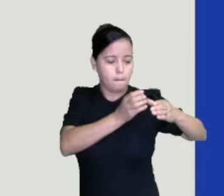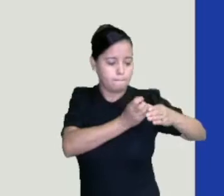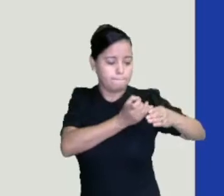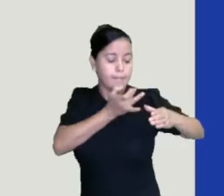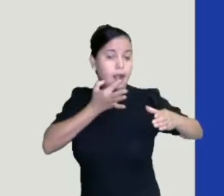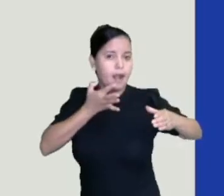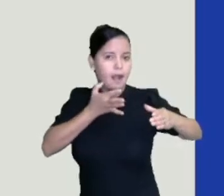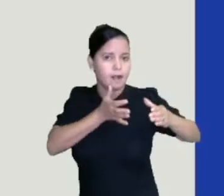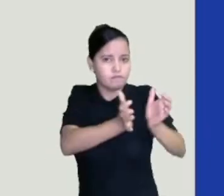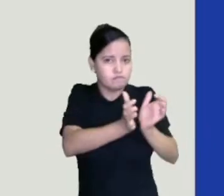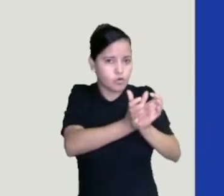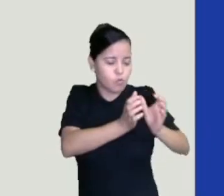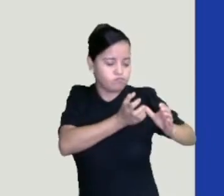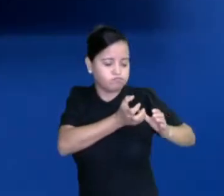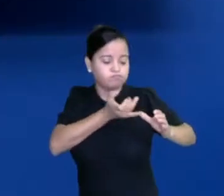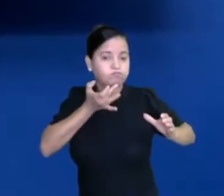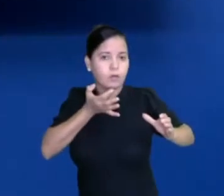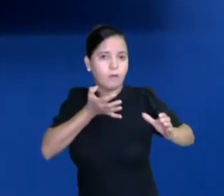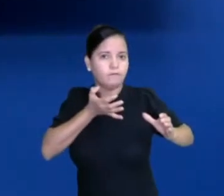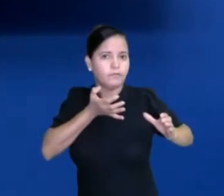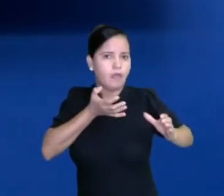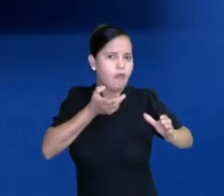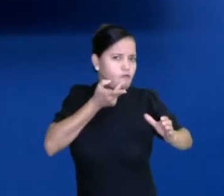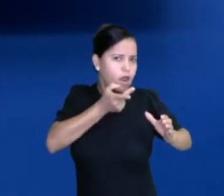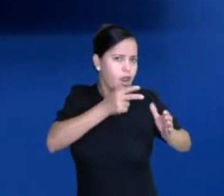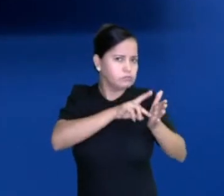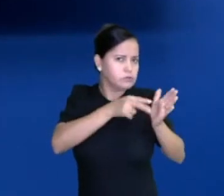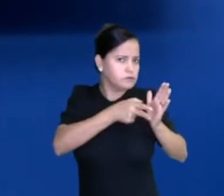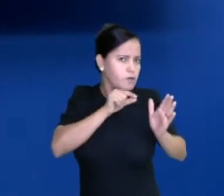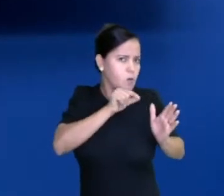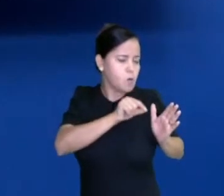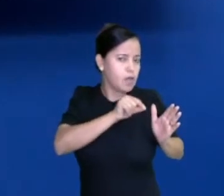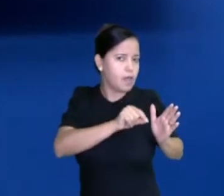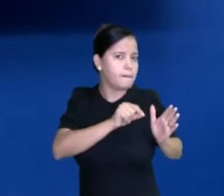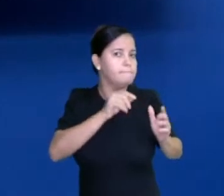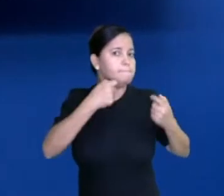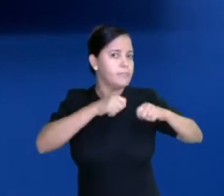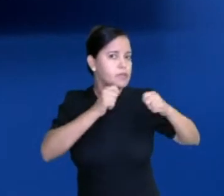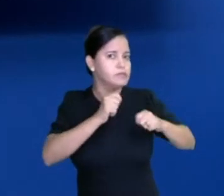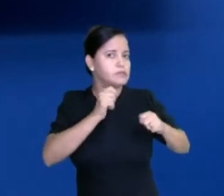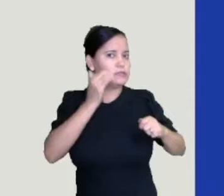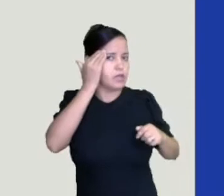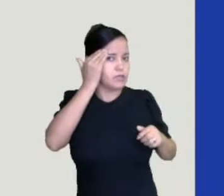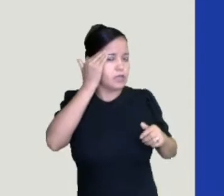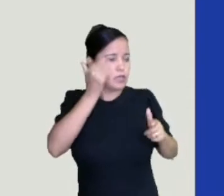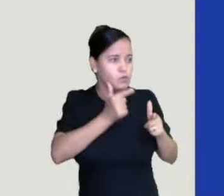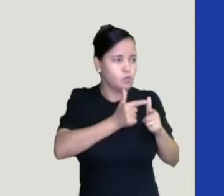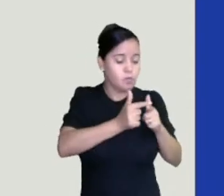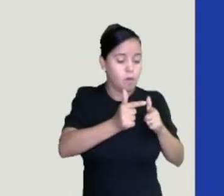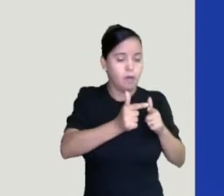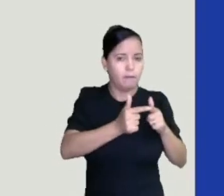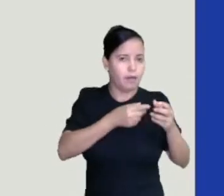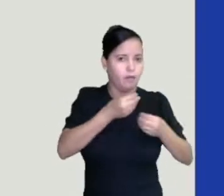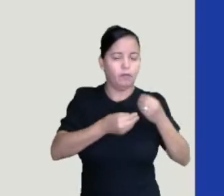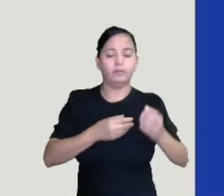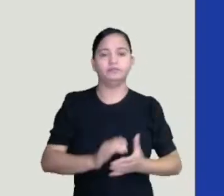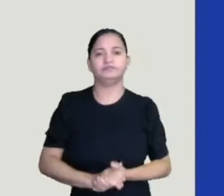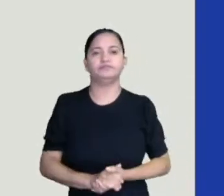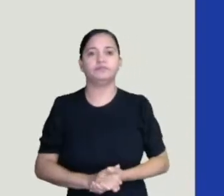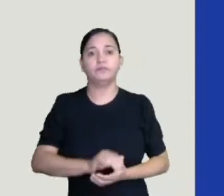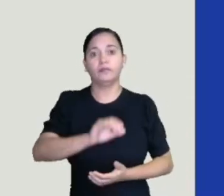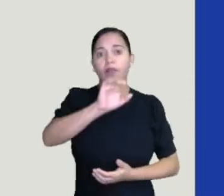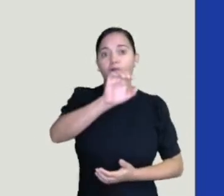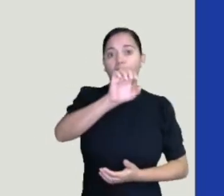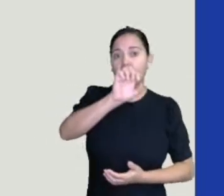só vir falar o que significa juntar essas quantidades. Vamos identificar no problema, então foca aqui no slide.